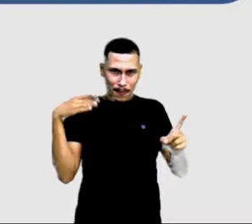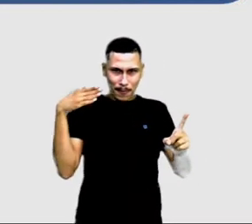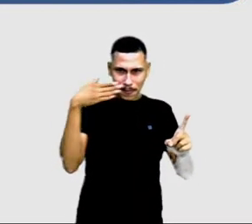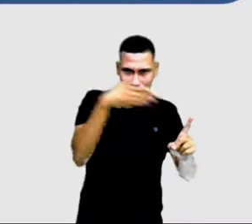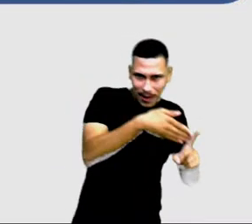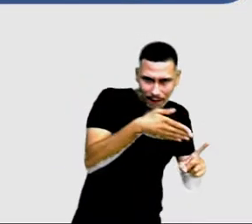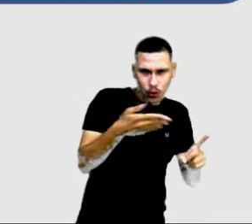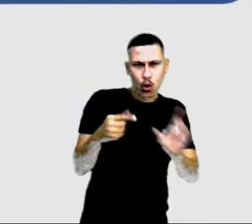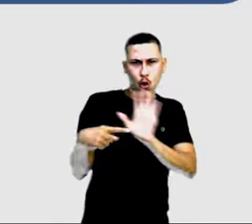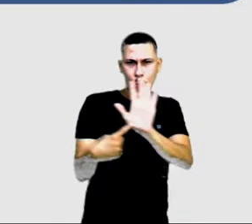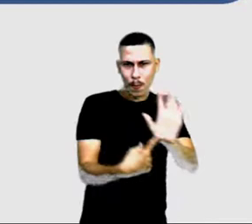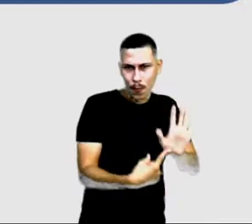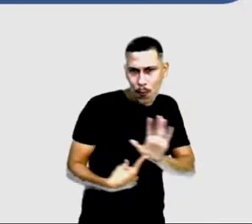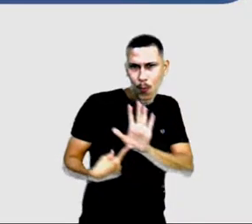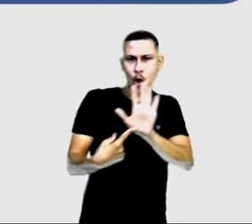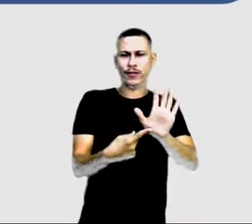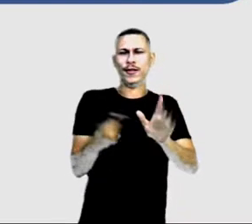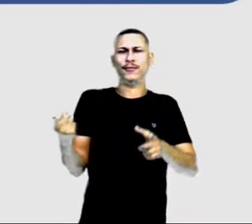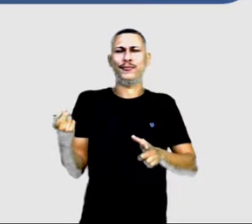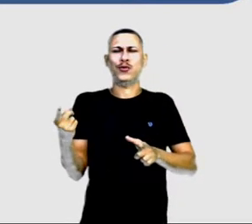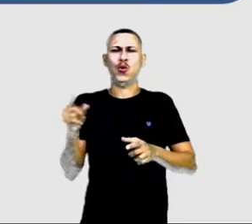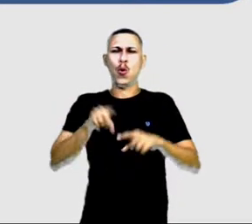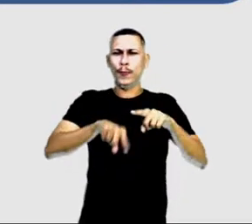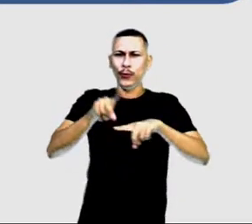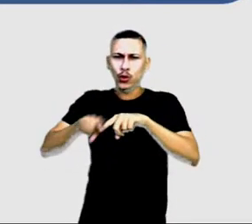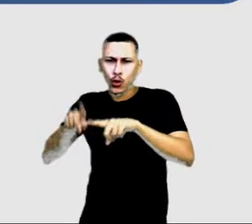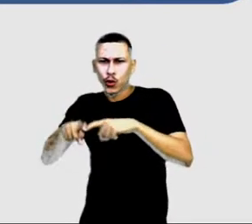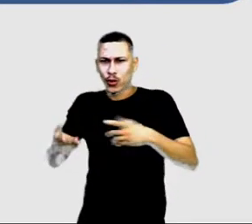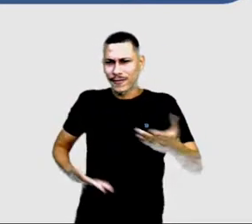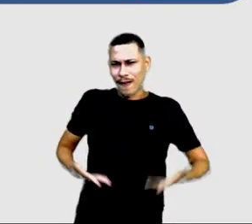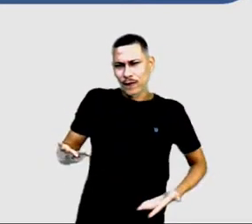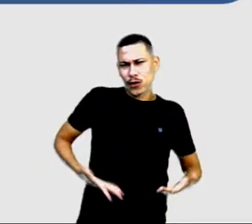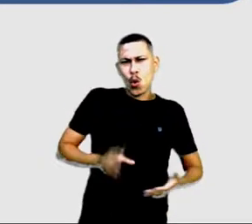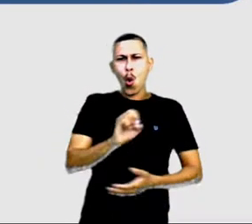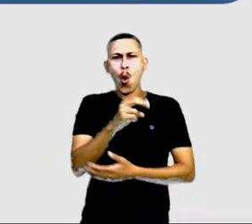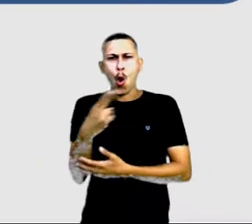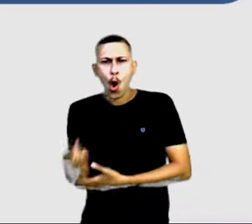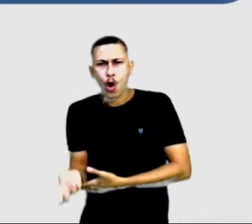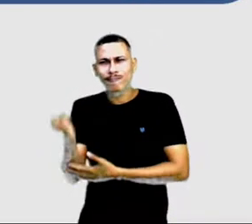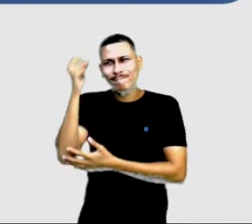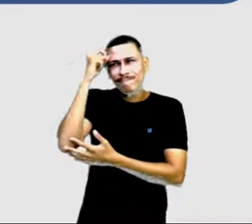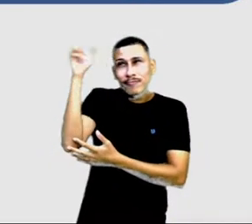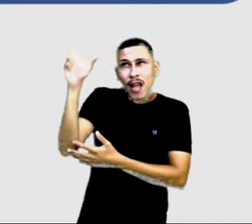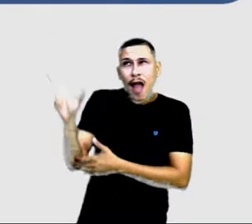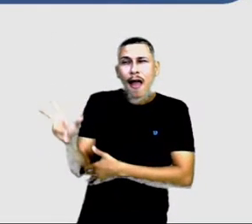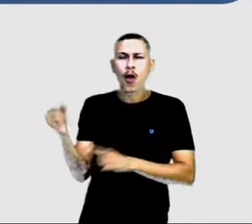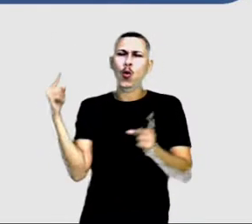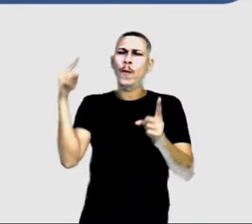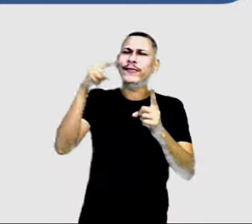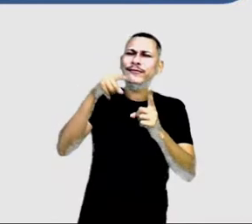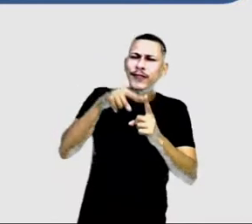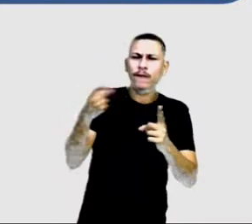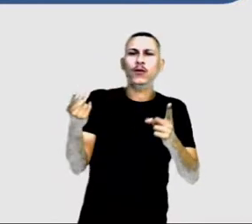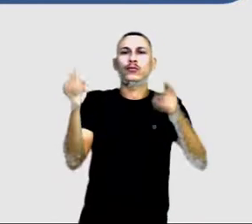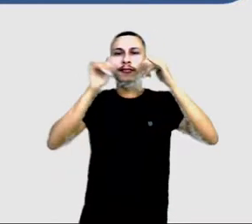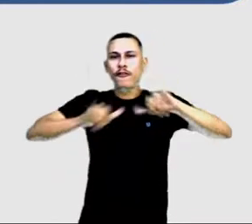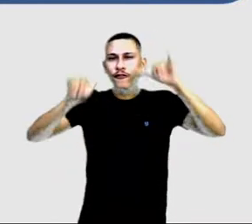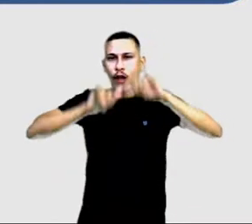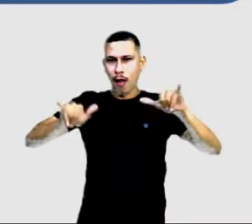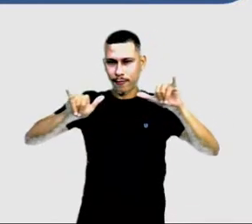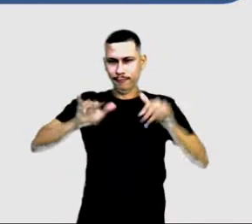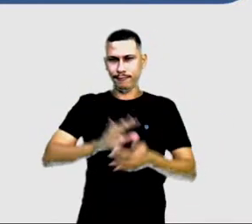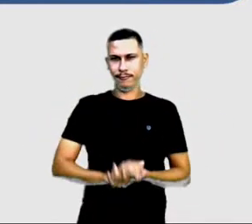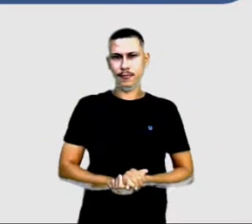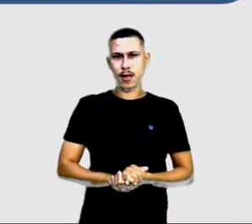produto, de um serviço ou uma ideia. E o que é? Qual é esse objetivo dessa campanha?